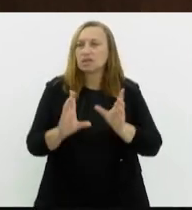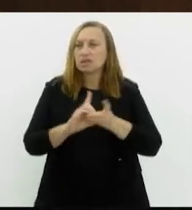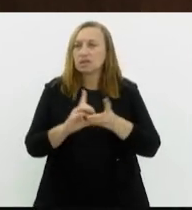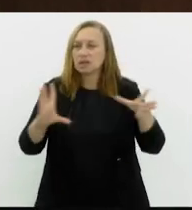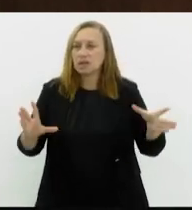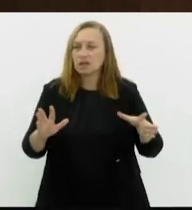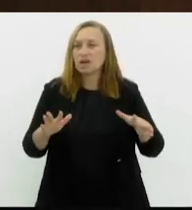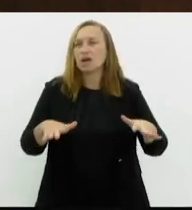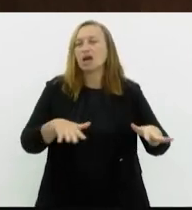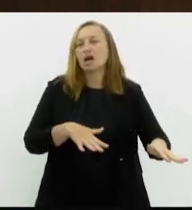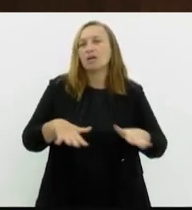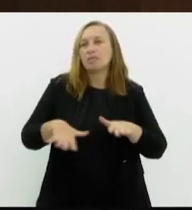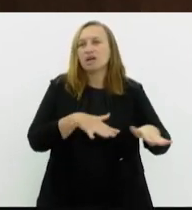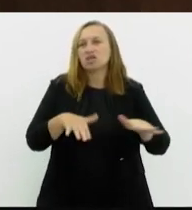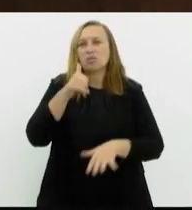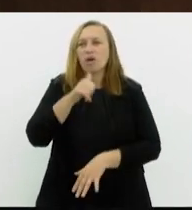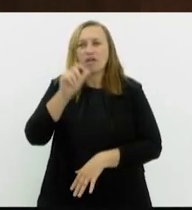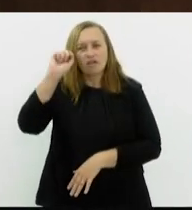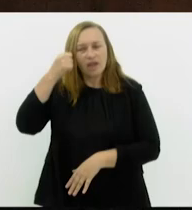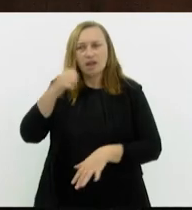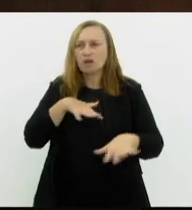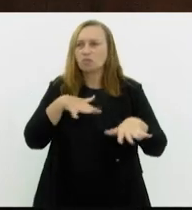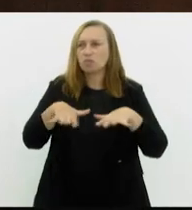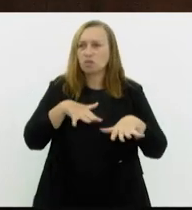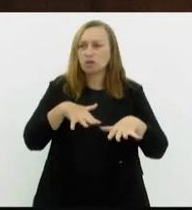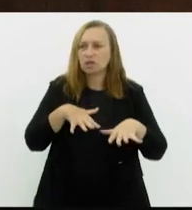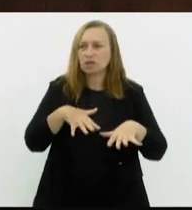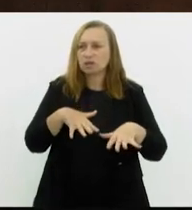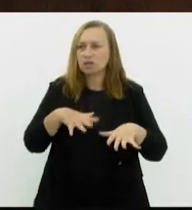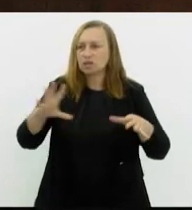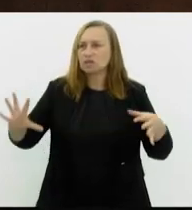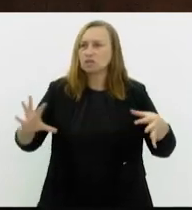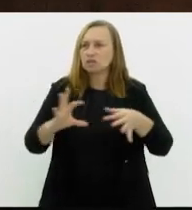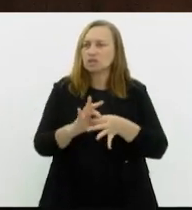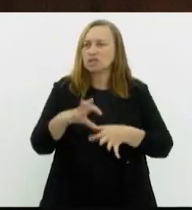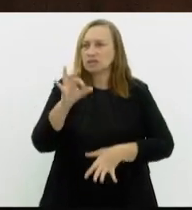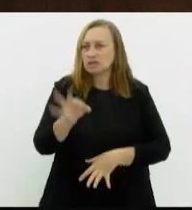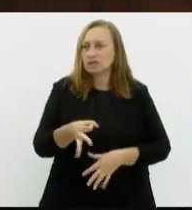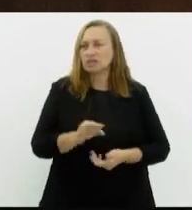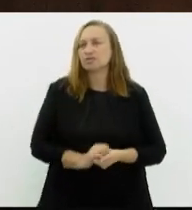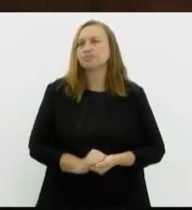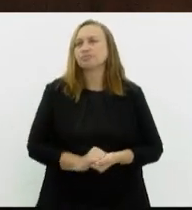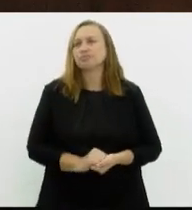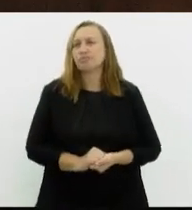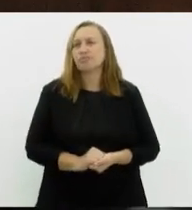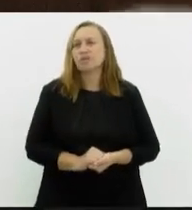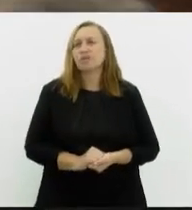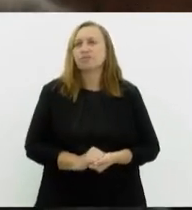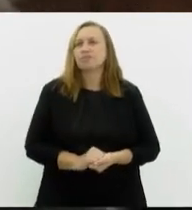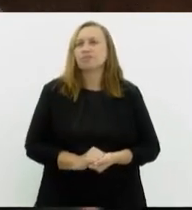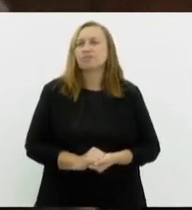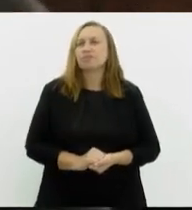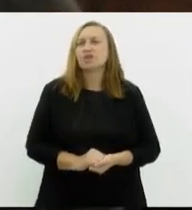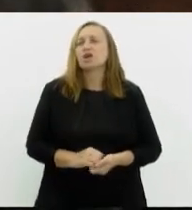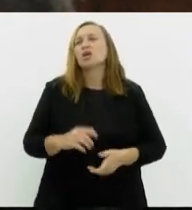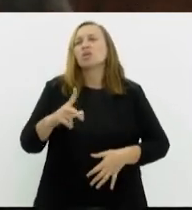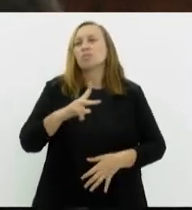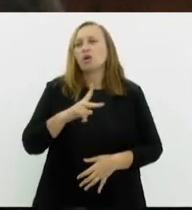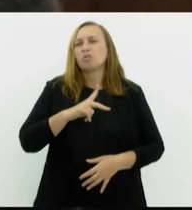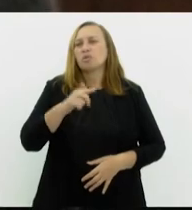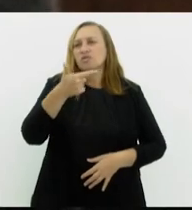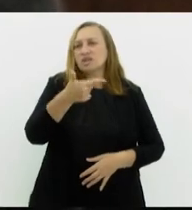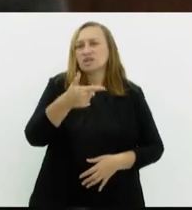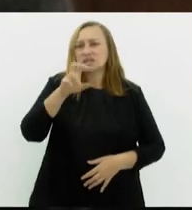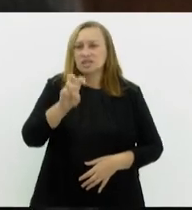Marcha das Mulheres Negras é um movimento conciso, consistente e que data do próprio 25 de